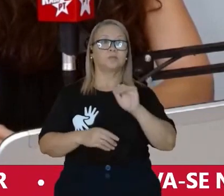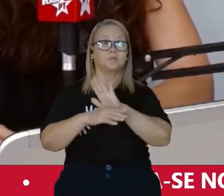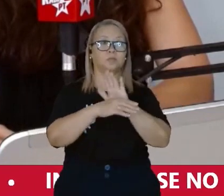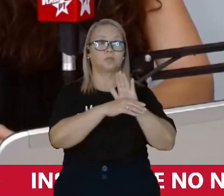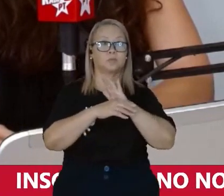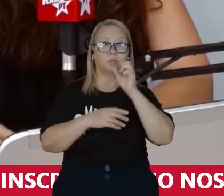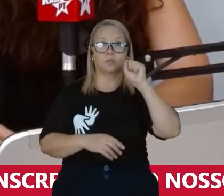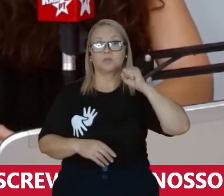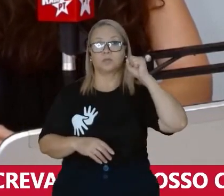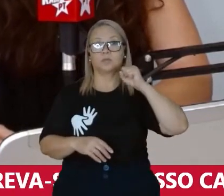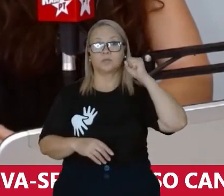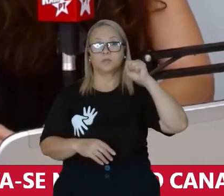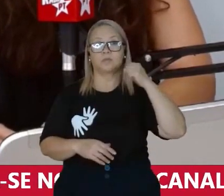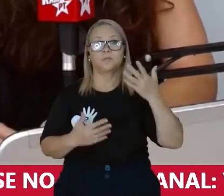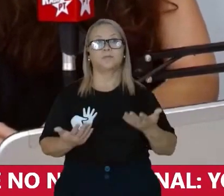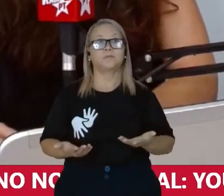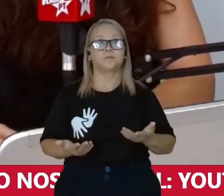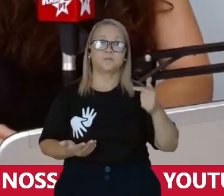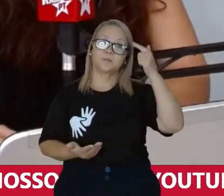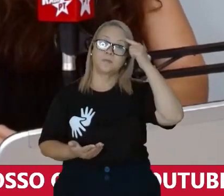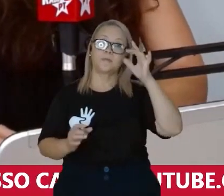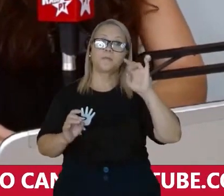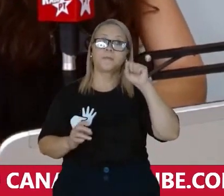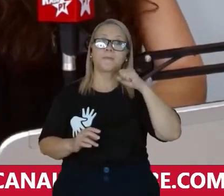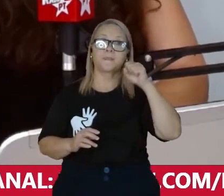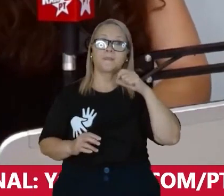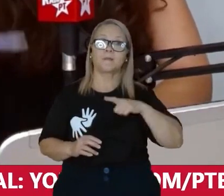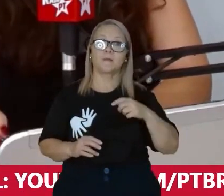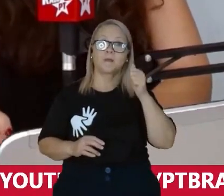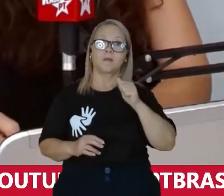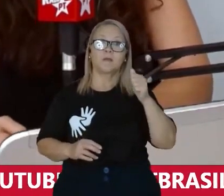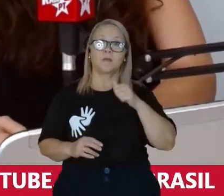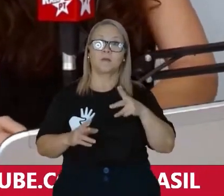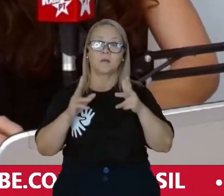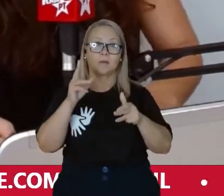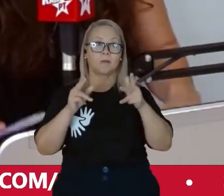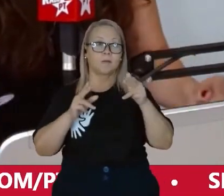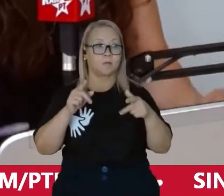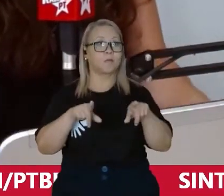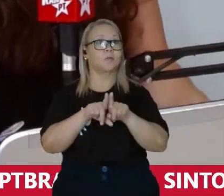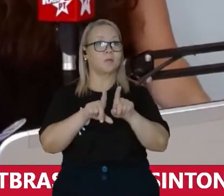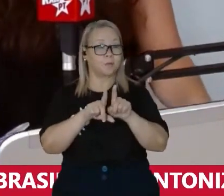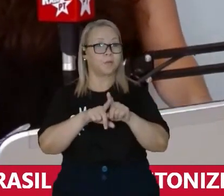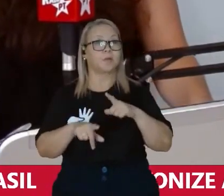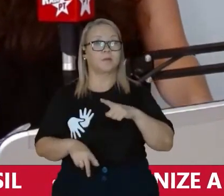senadores. Aí tá pensando que são só os senadores que têm assessor? Não, os tesoureiros também têm assessores olha.